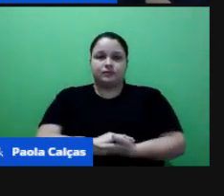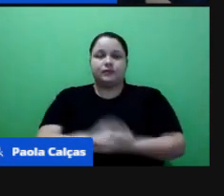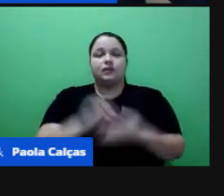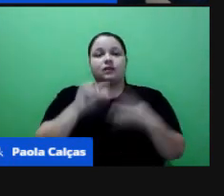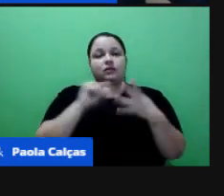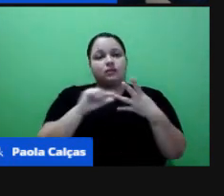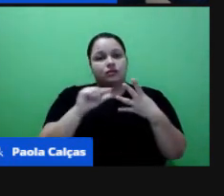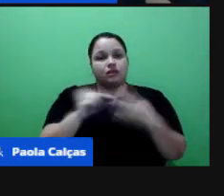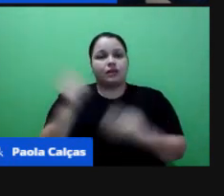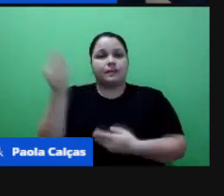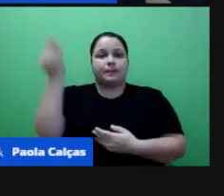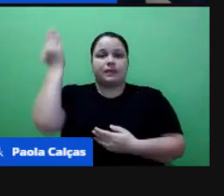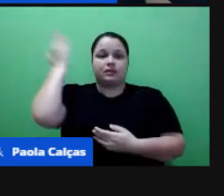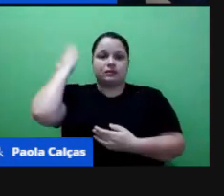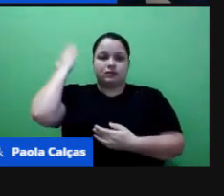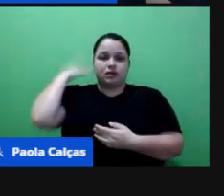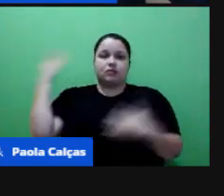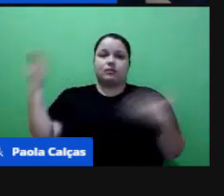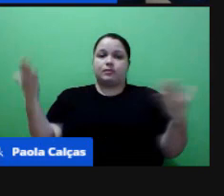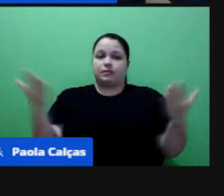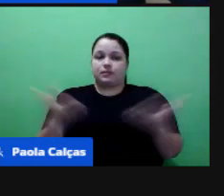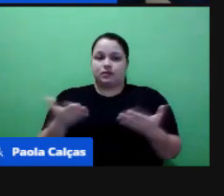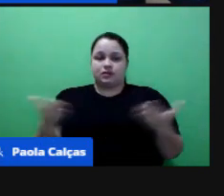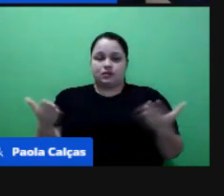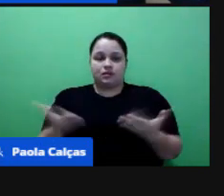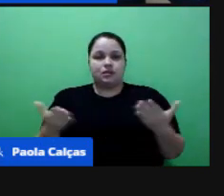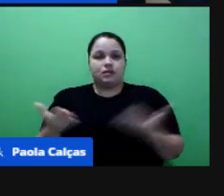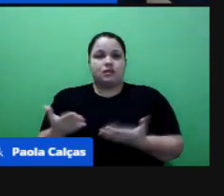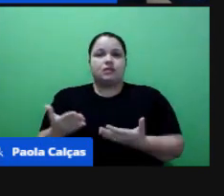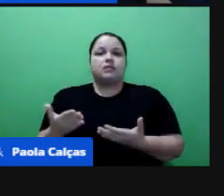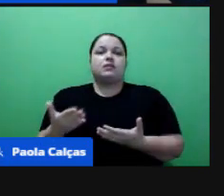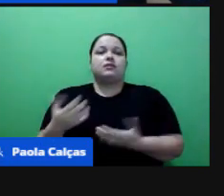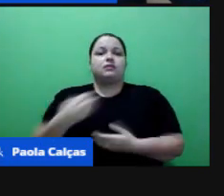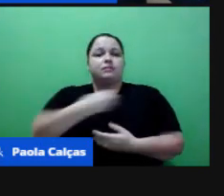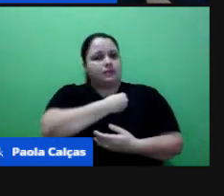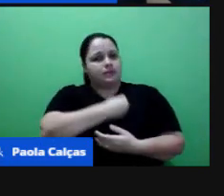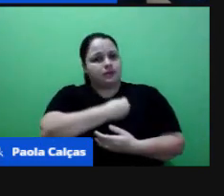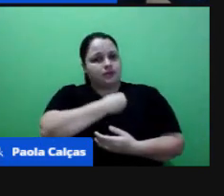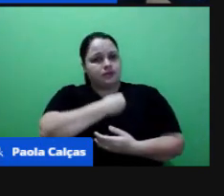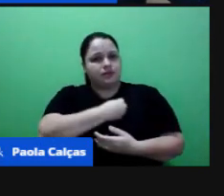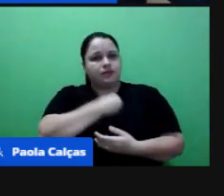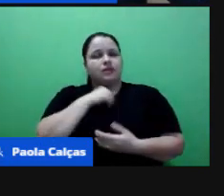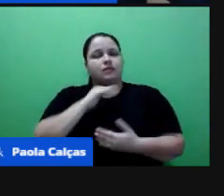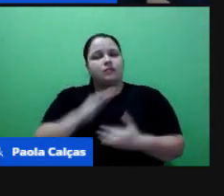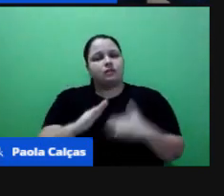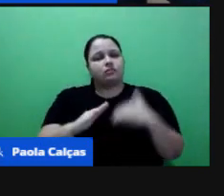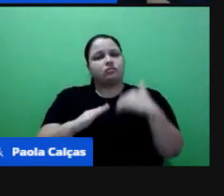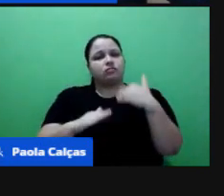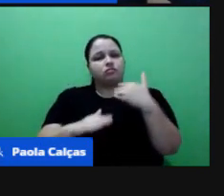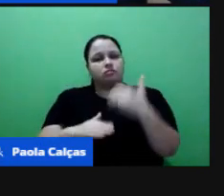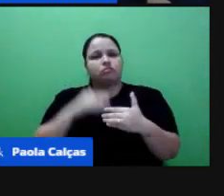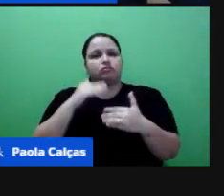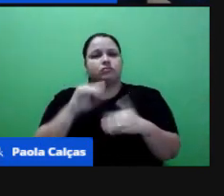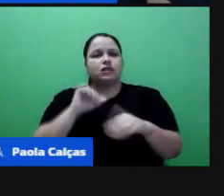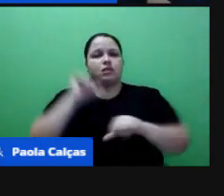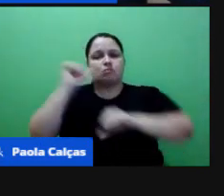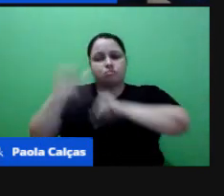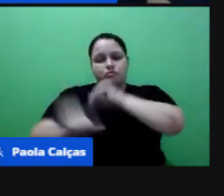Identificar passado, presente, as noções de permanência e as lentas transformações sociais e